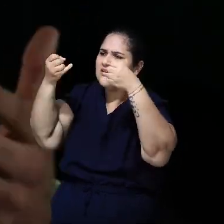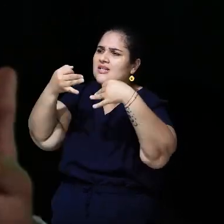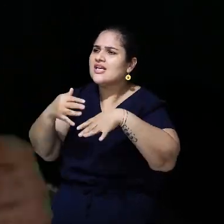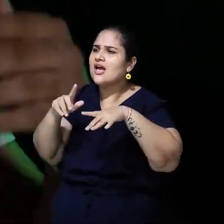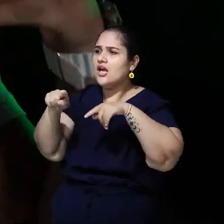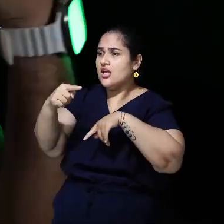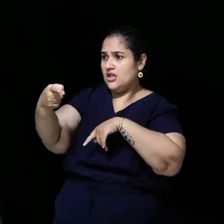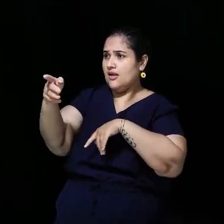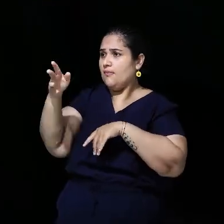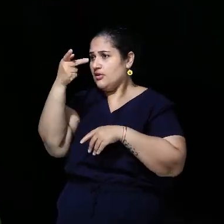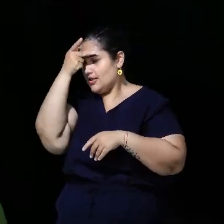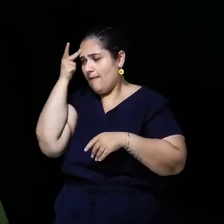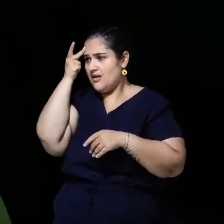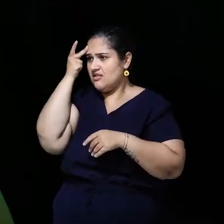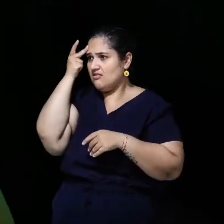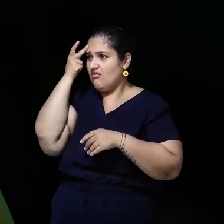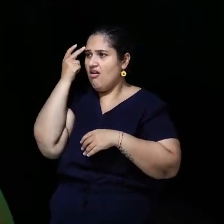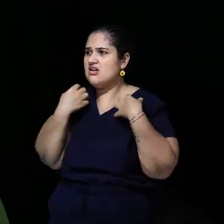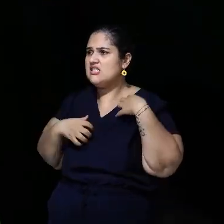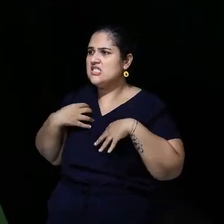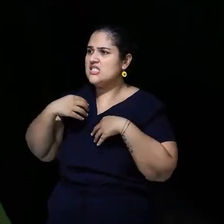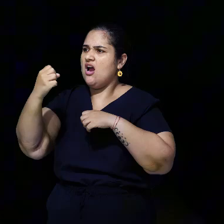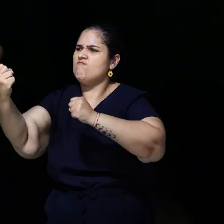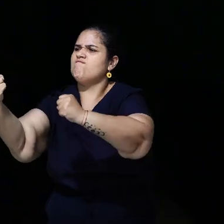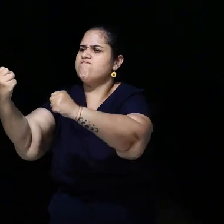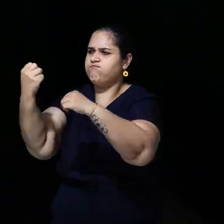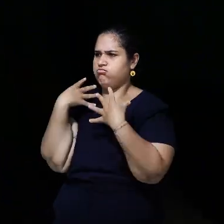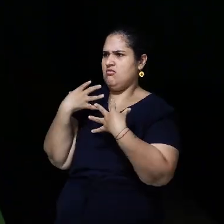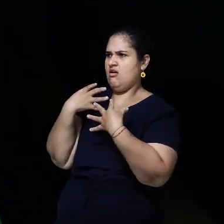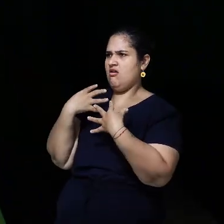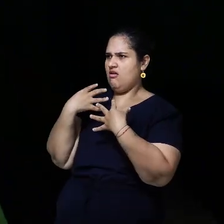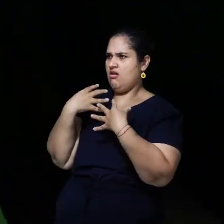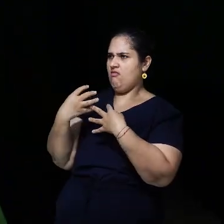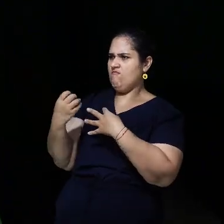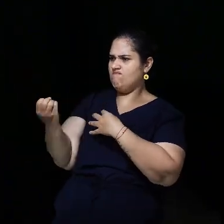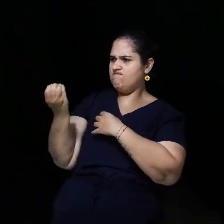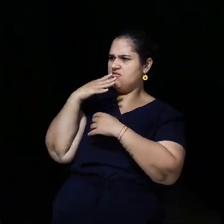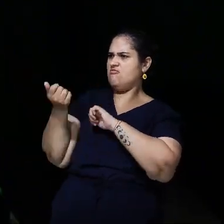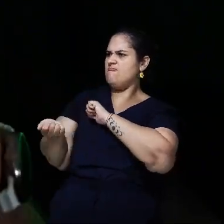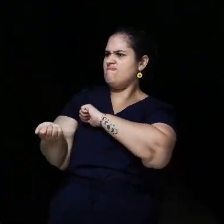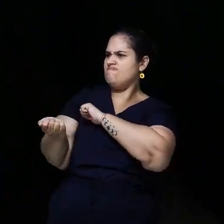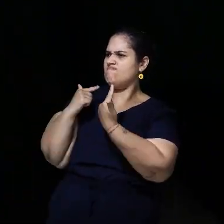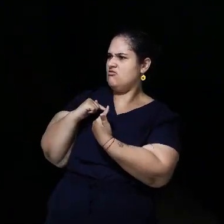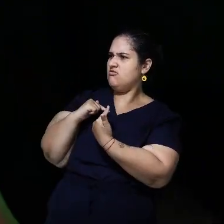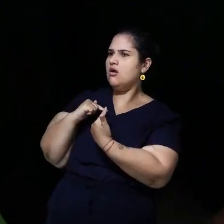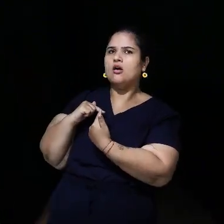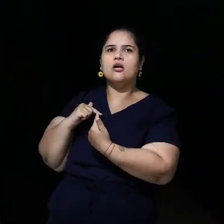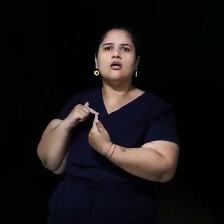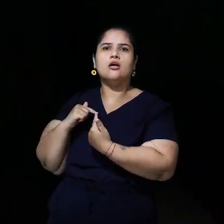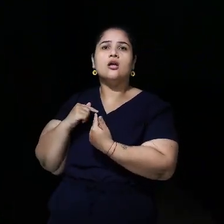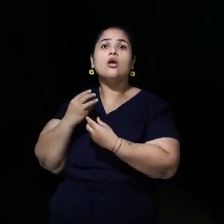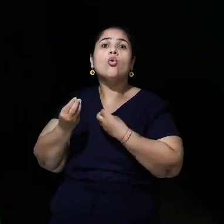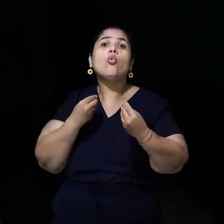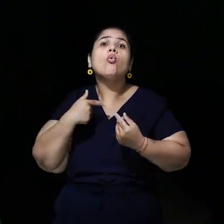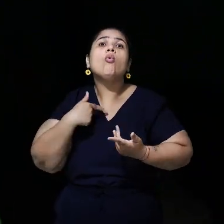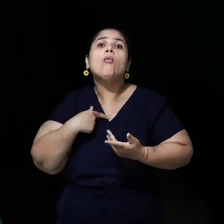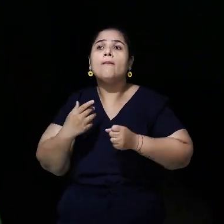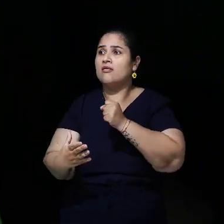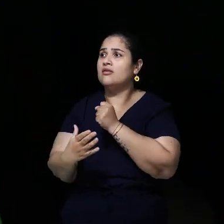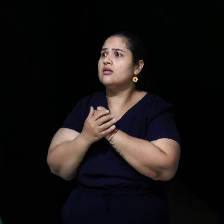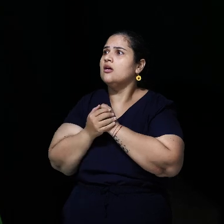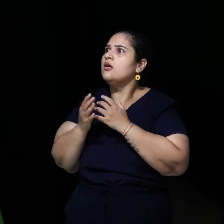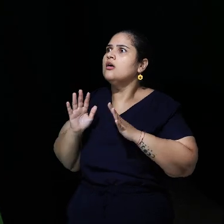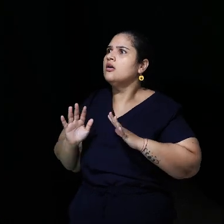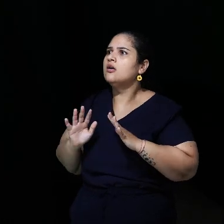de raiva da pessoa, a pessoa já jogou tudo na sua cara. E você não tem a chance de se defender, porque você vai se defender, você vai sair como errado de todo jeito,